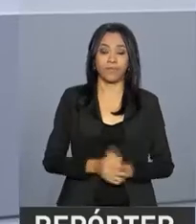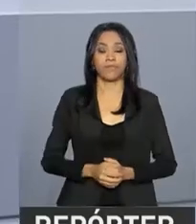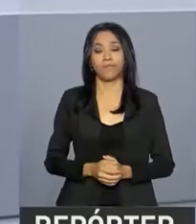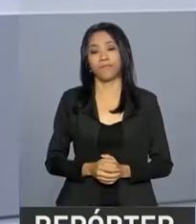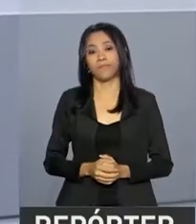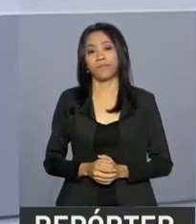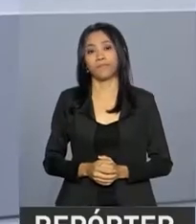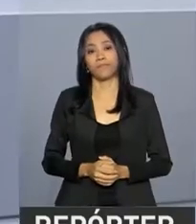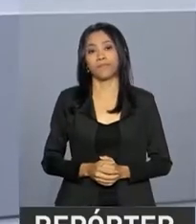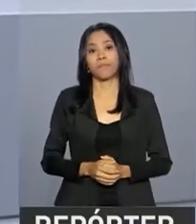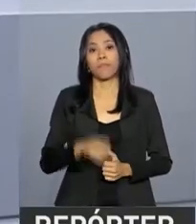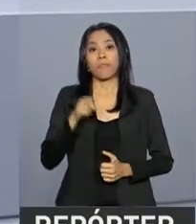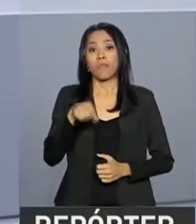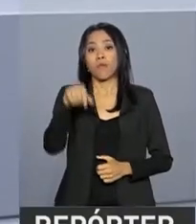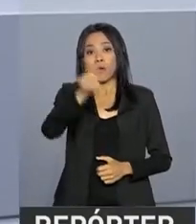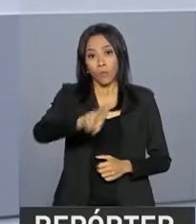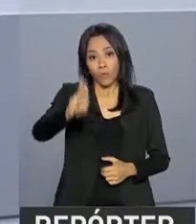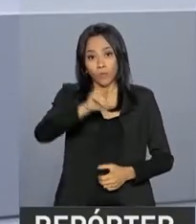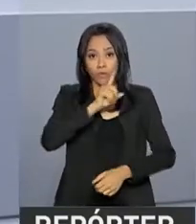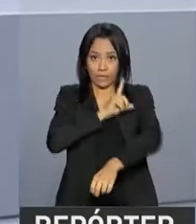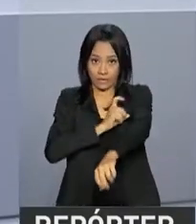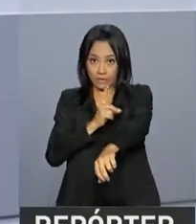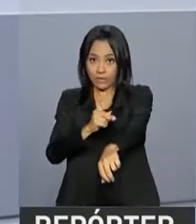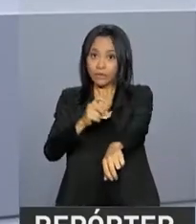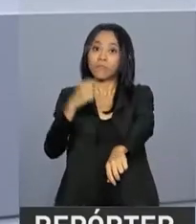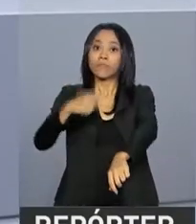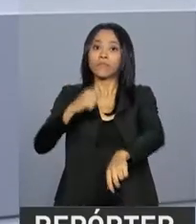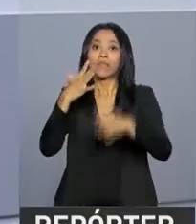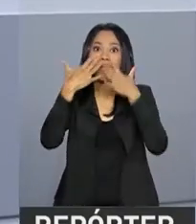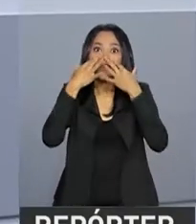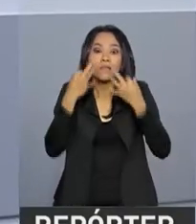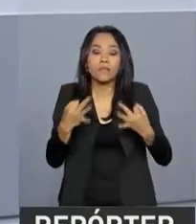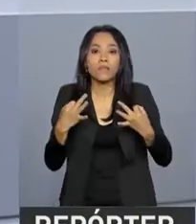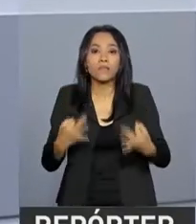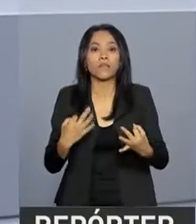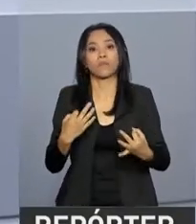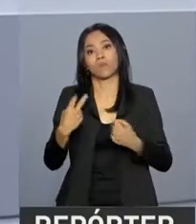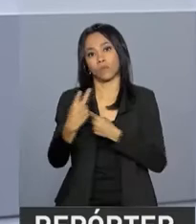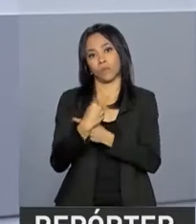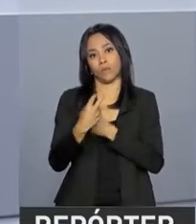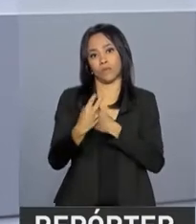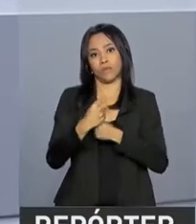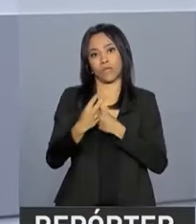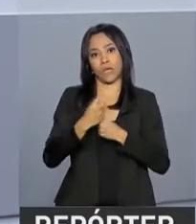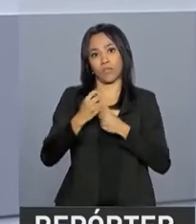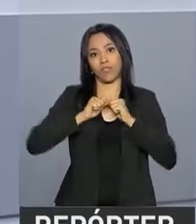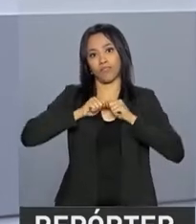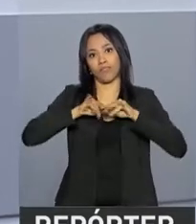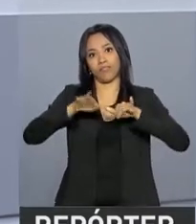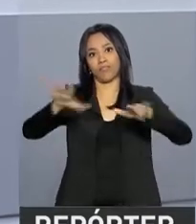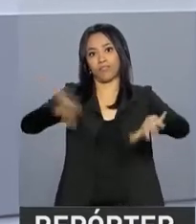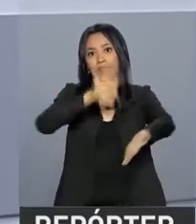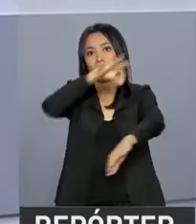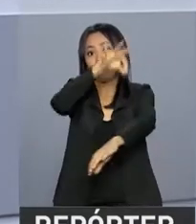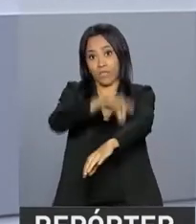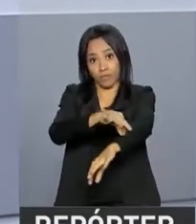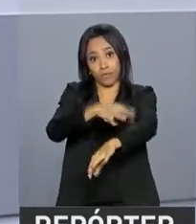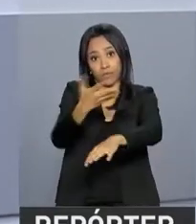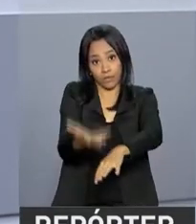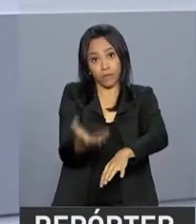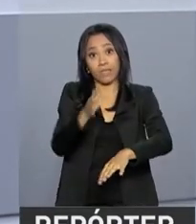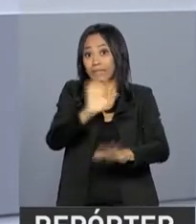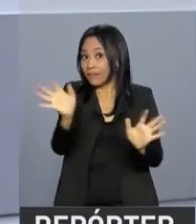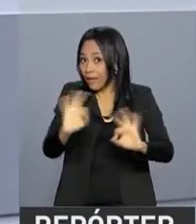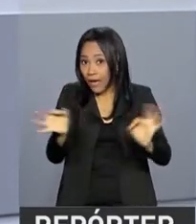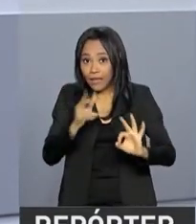e além do uso de repelente é preciso ficar atento aos cuidados para prevenir a proliferação dos mosquitos para isso